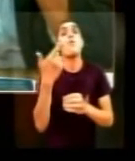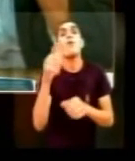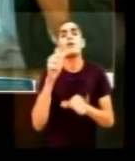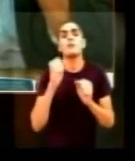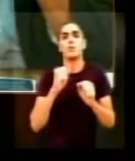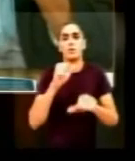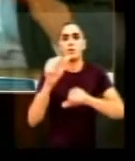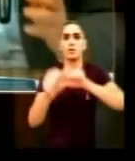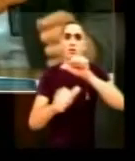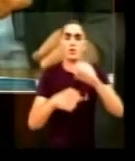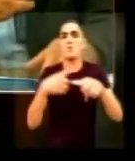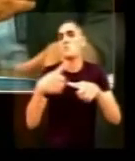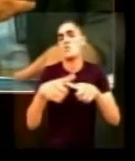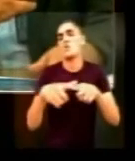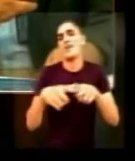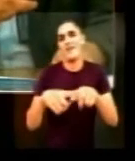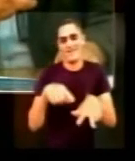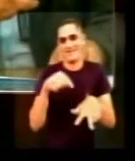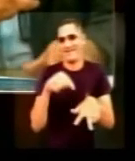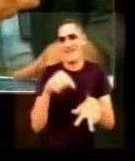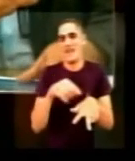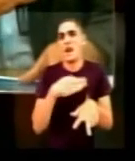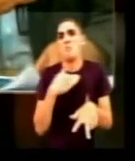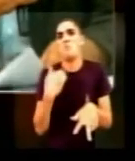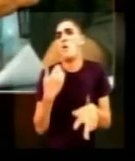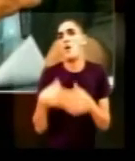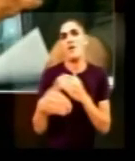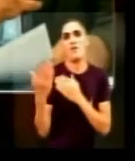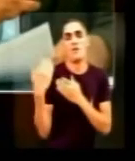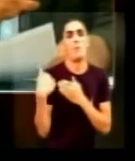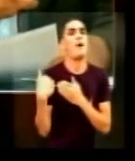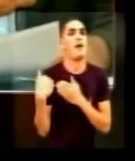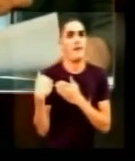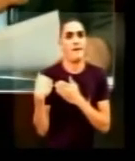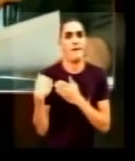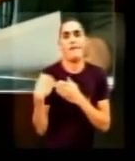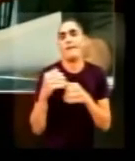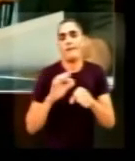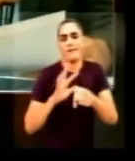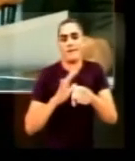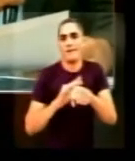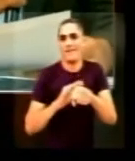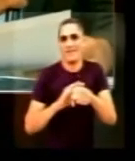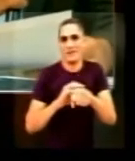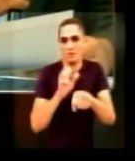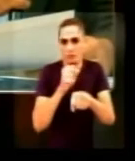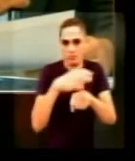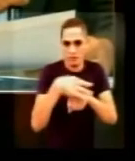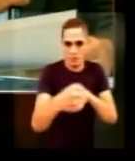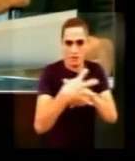doença, ele não transmite mais a doença. Então, lendo aí, óbito por